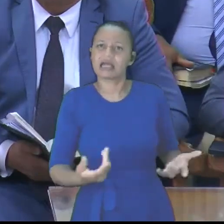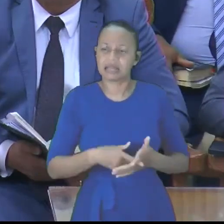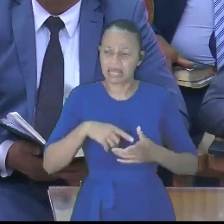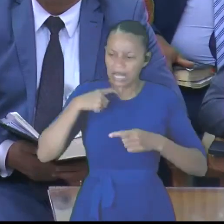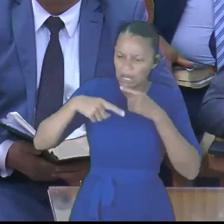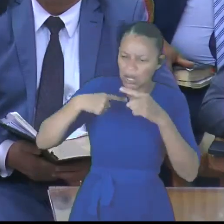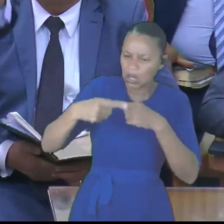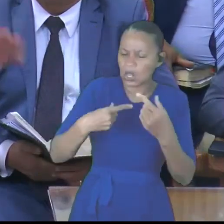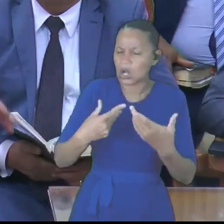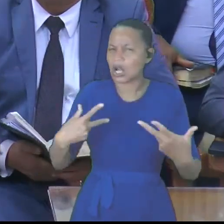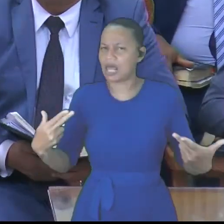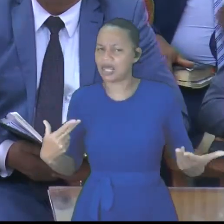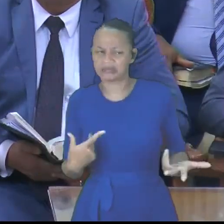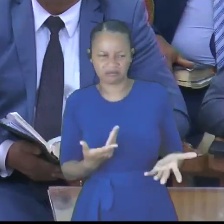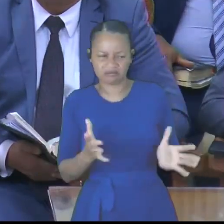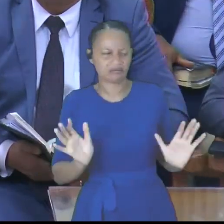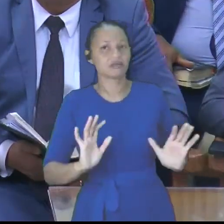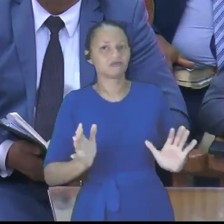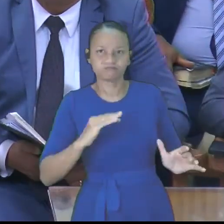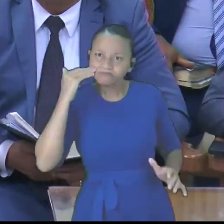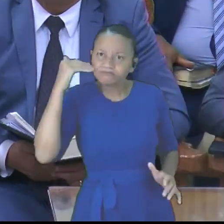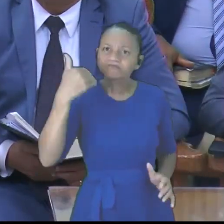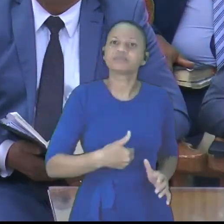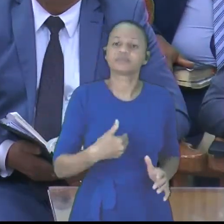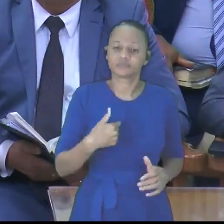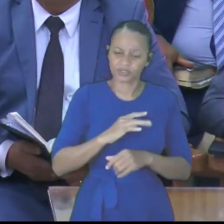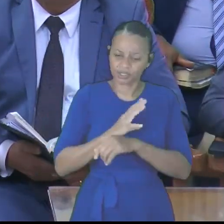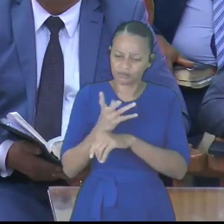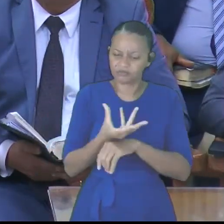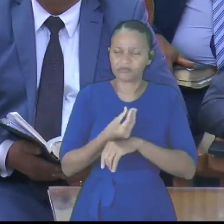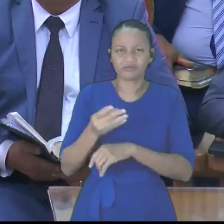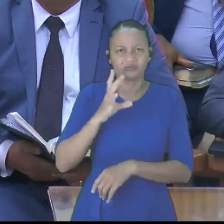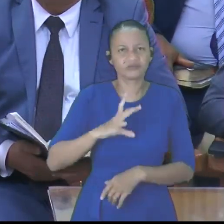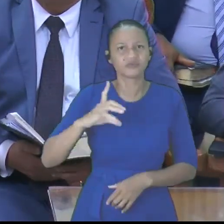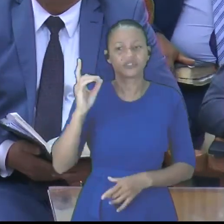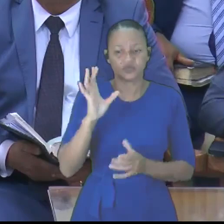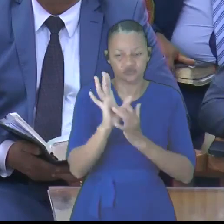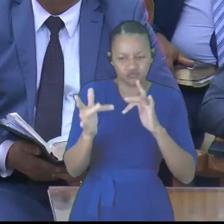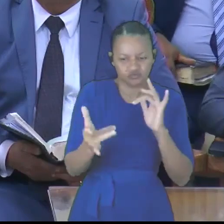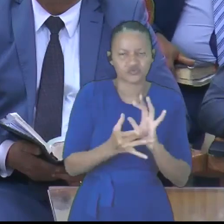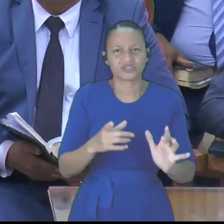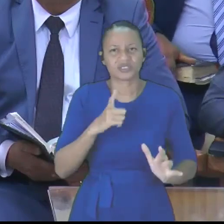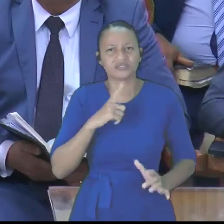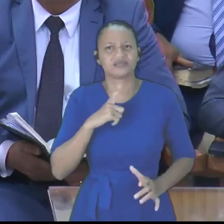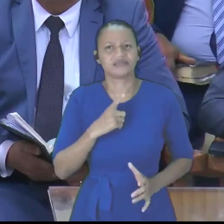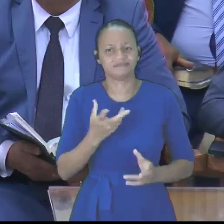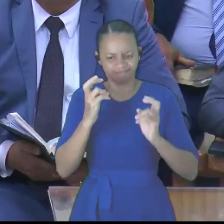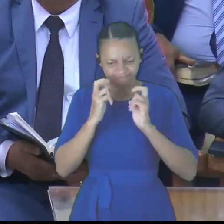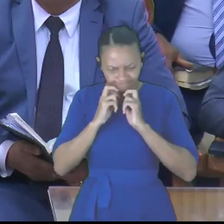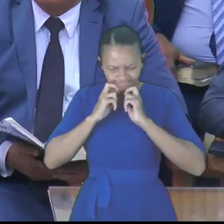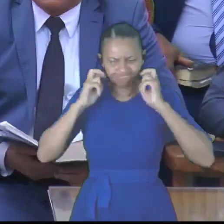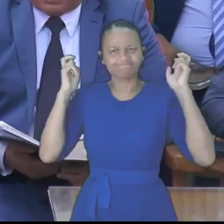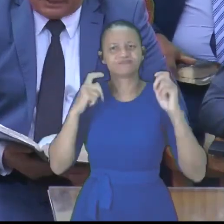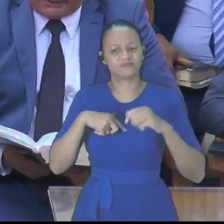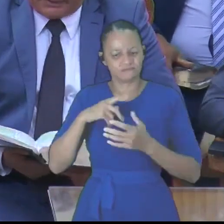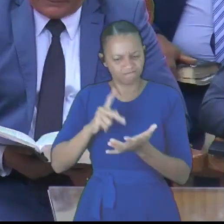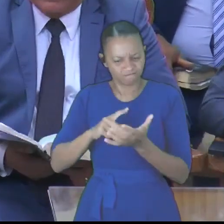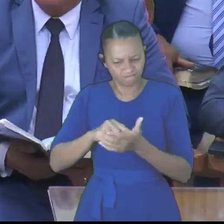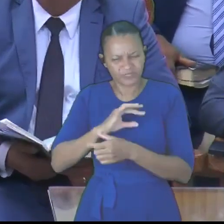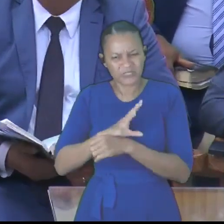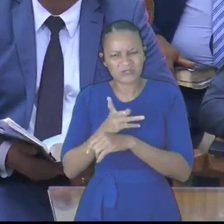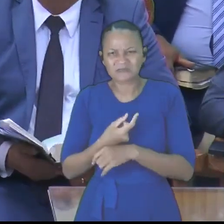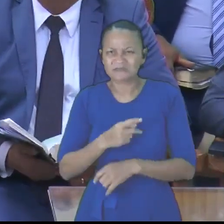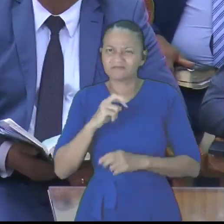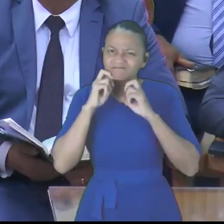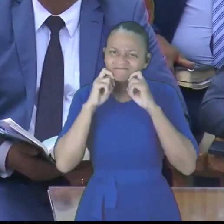enrolado que ele trouxe de outra cidade. Porque a igreja de Deus, Jesus tinha vergonha, e a verdadeira igreja de Deus tem vergonha de